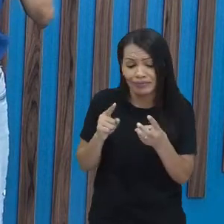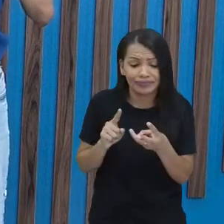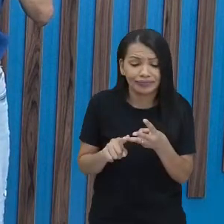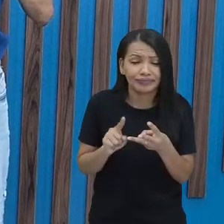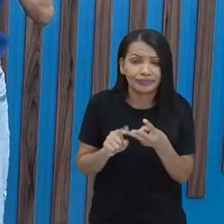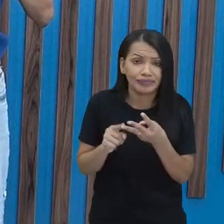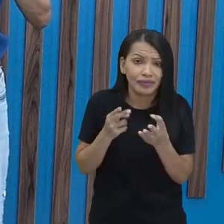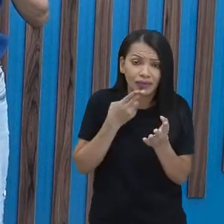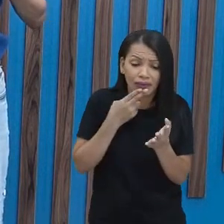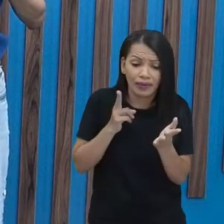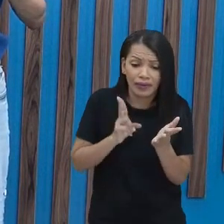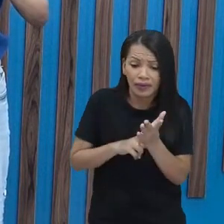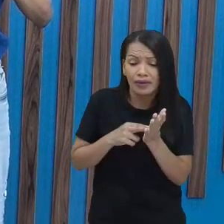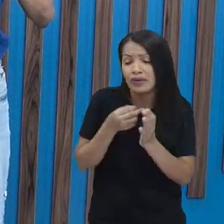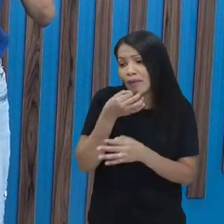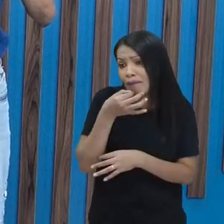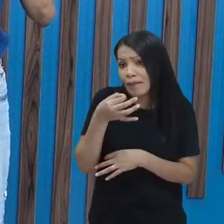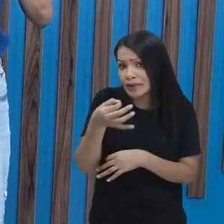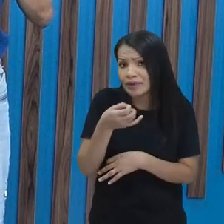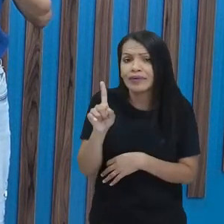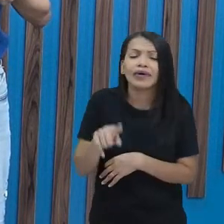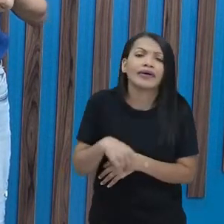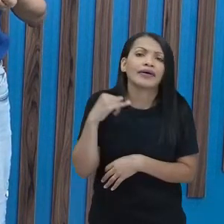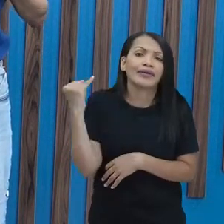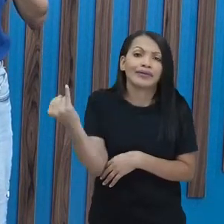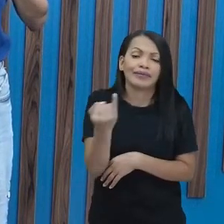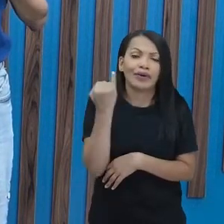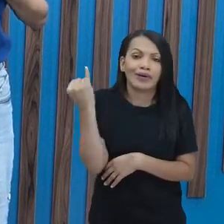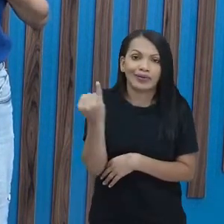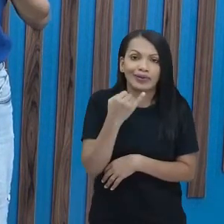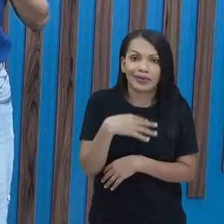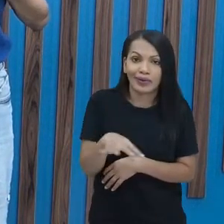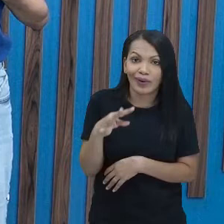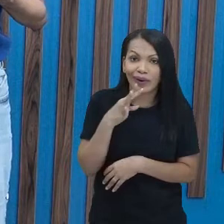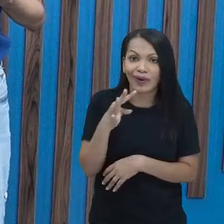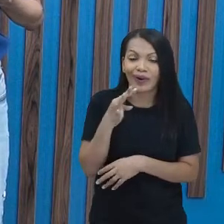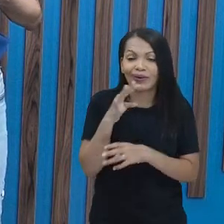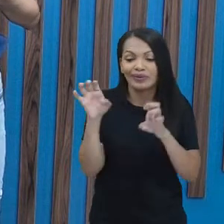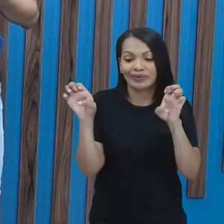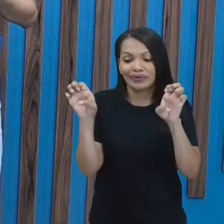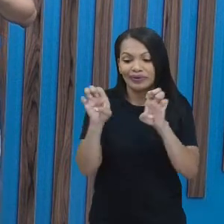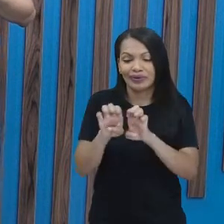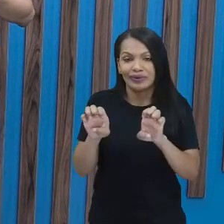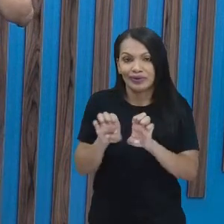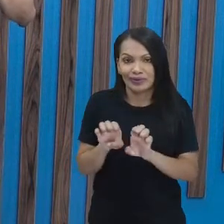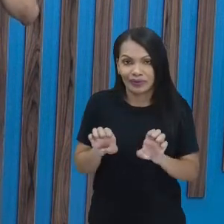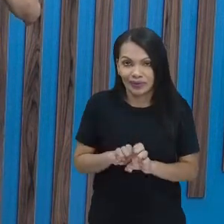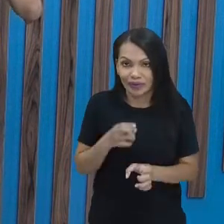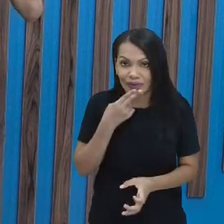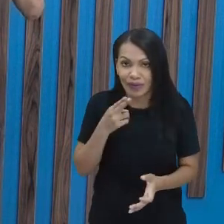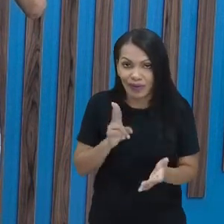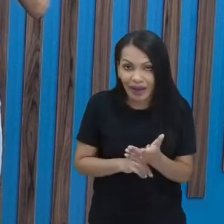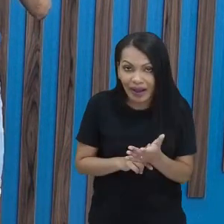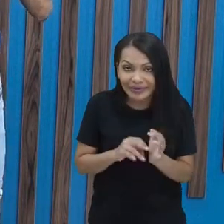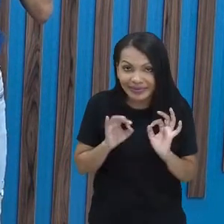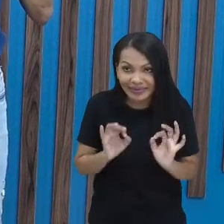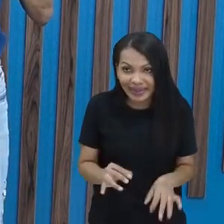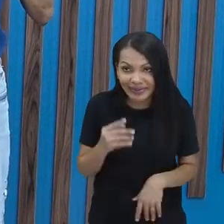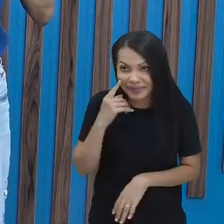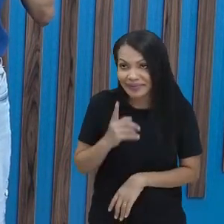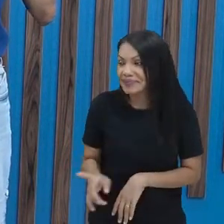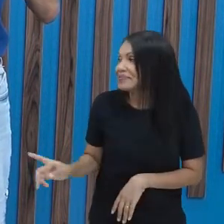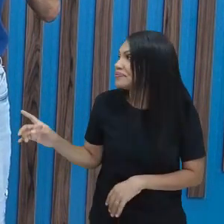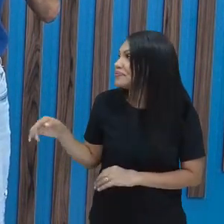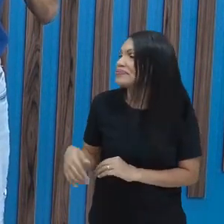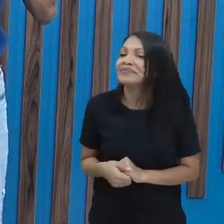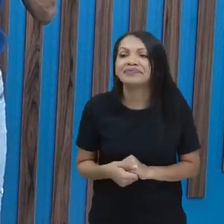carta. Por isso que é tão importante a gente conhecer a estrutura de uma carta. ela